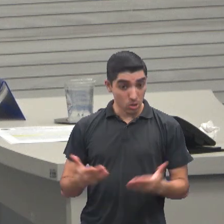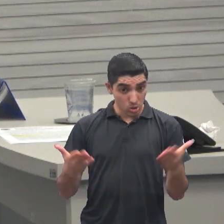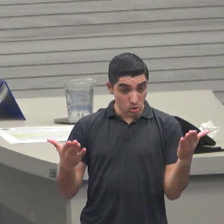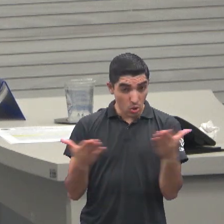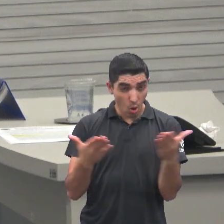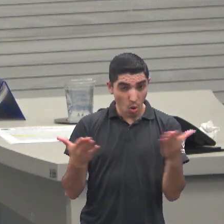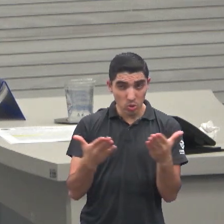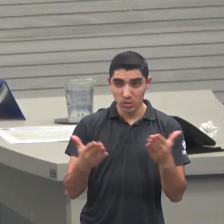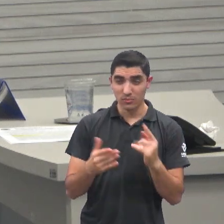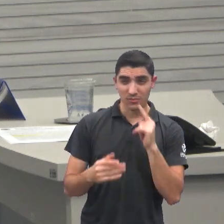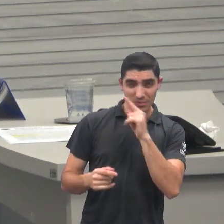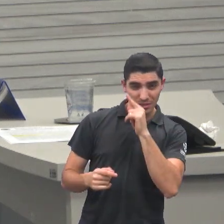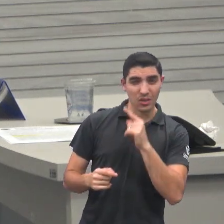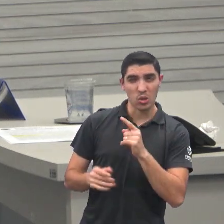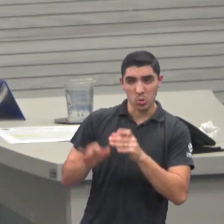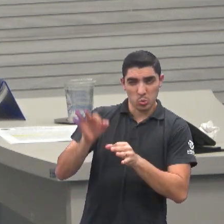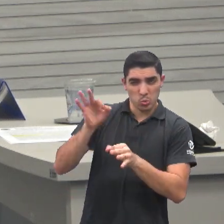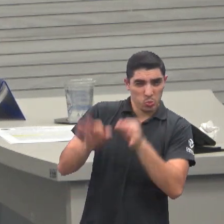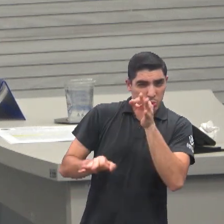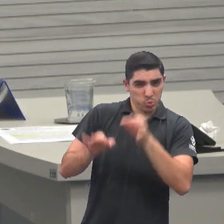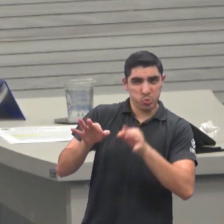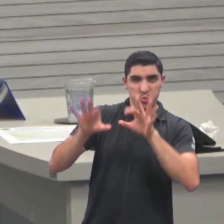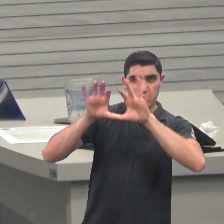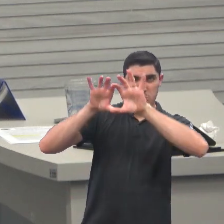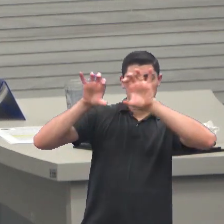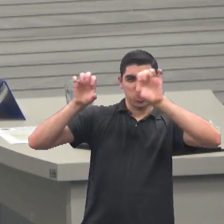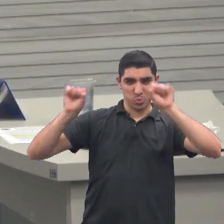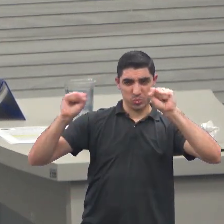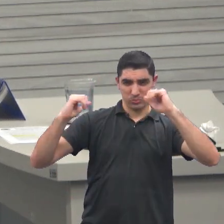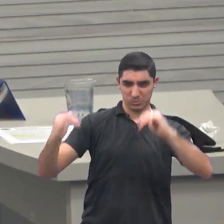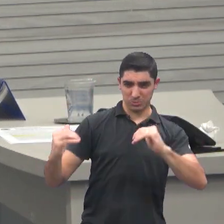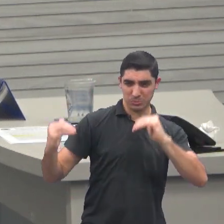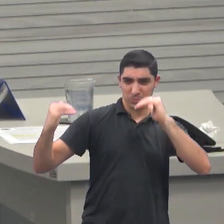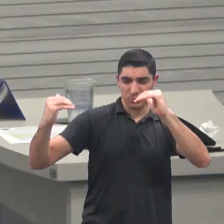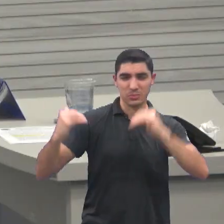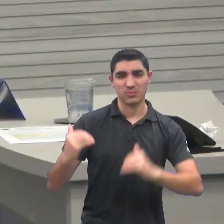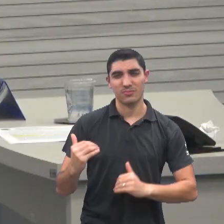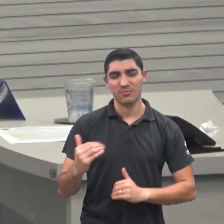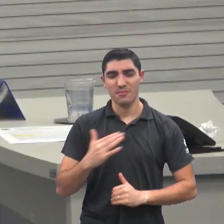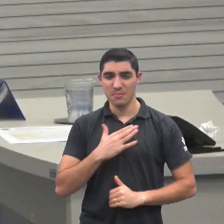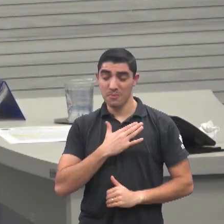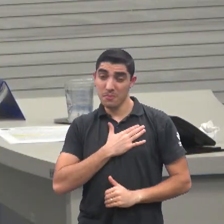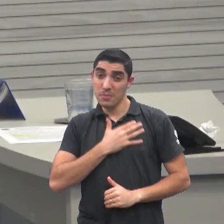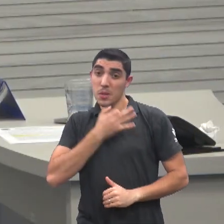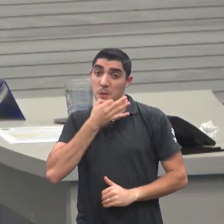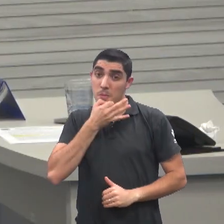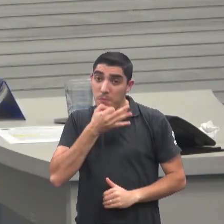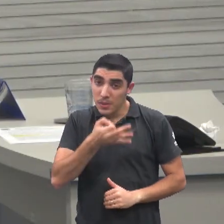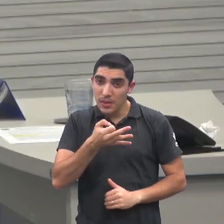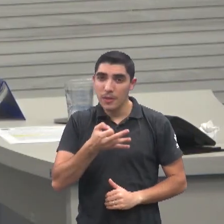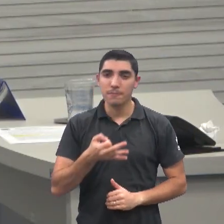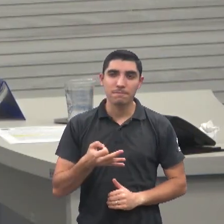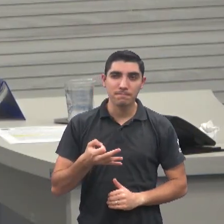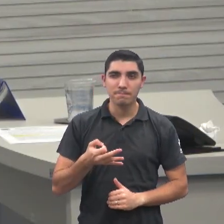hoje, eu acho que é um pouco assim do que foi feito com o Lula.